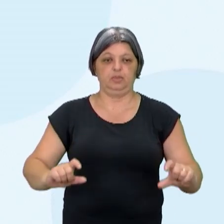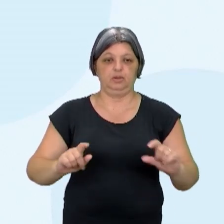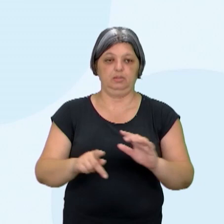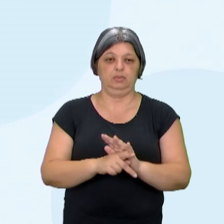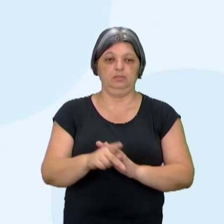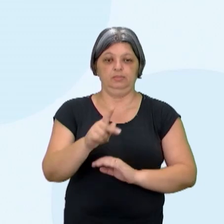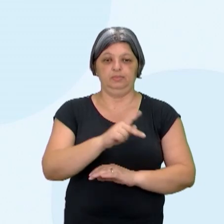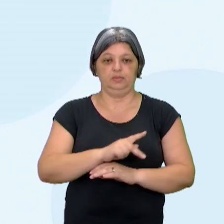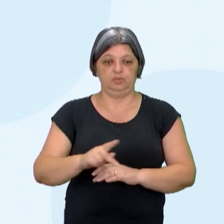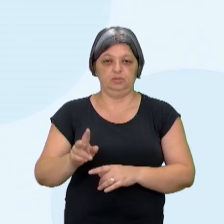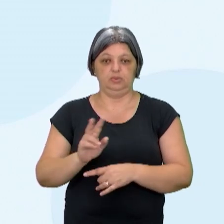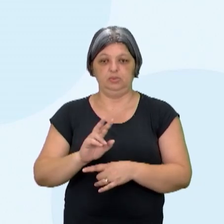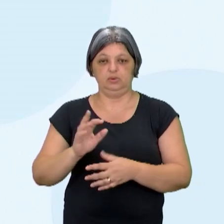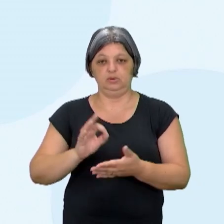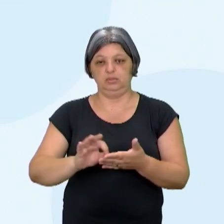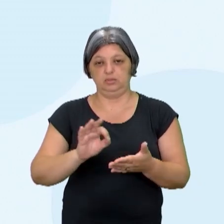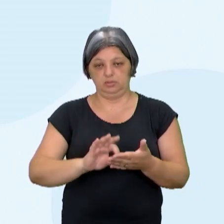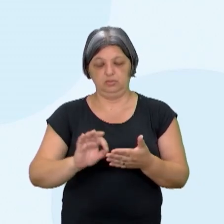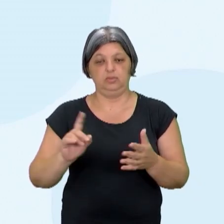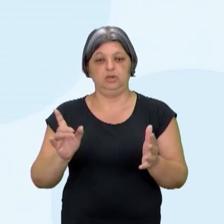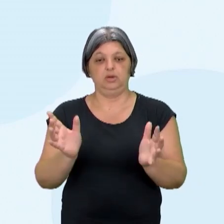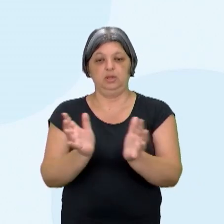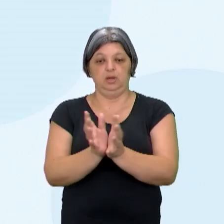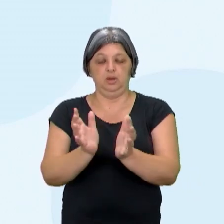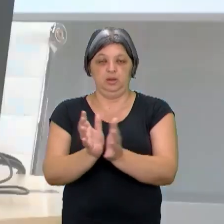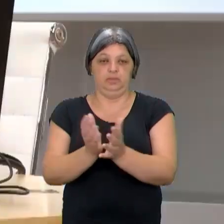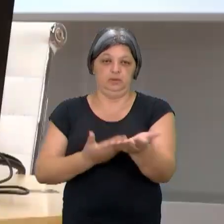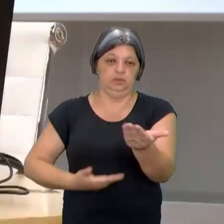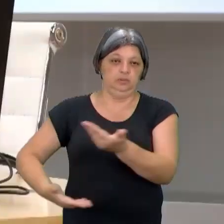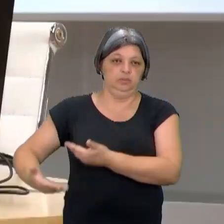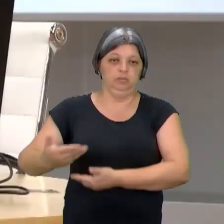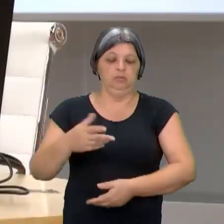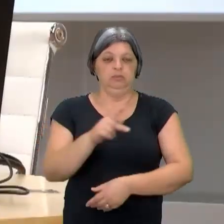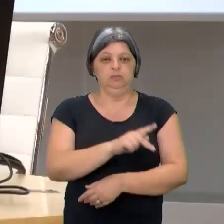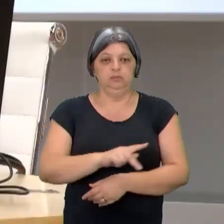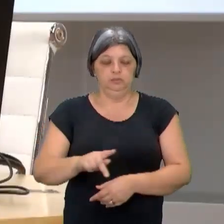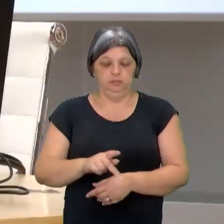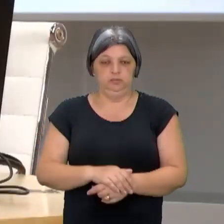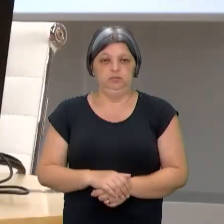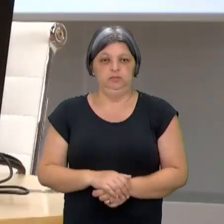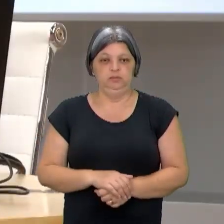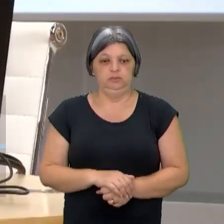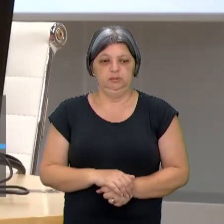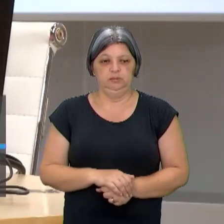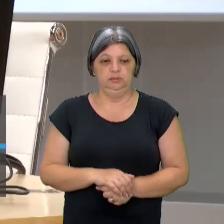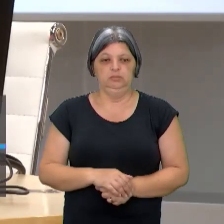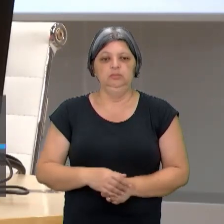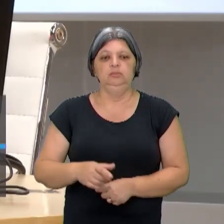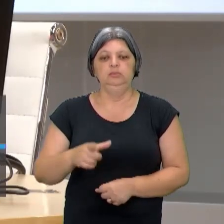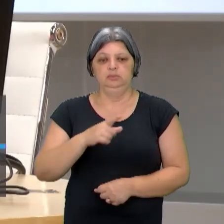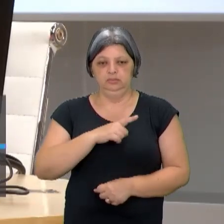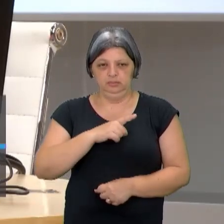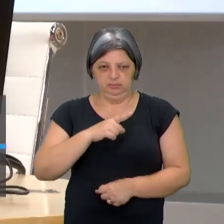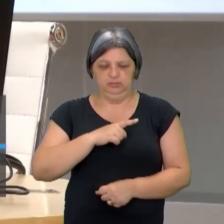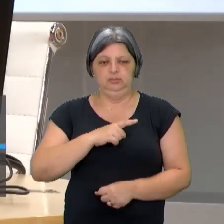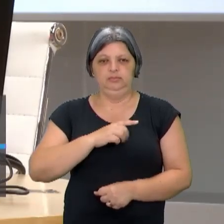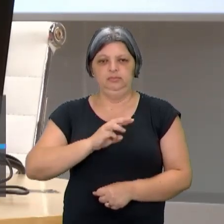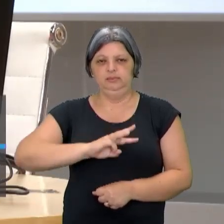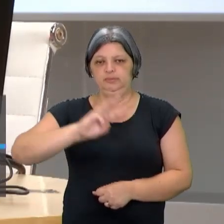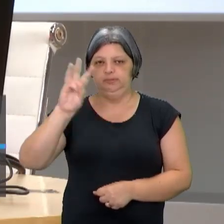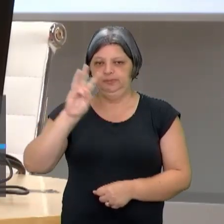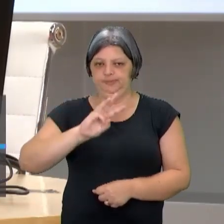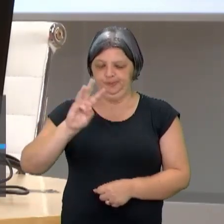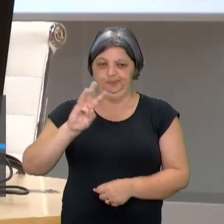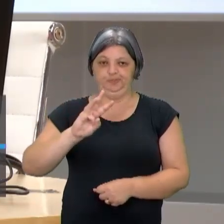colaborativos. Muito bem. Pessoal, tudo isso que a gente falou agora tem também lá no site, né, um